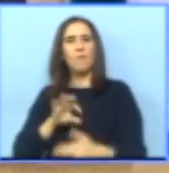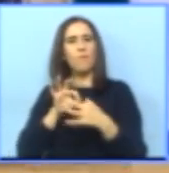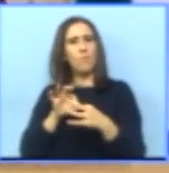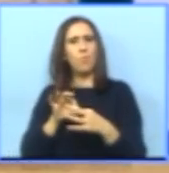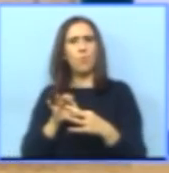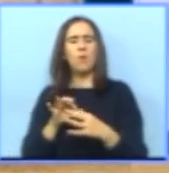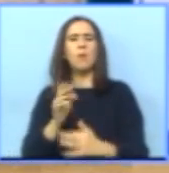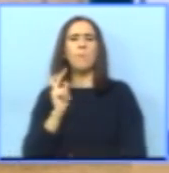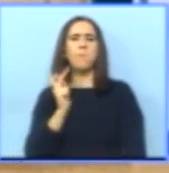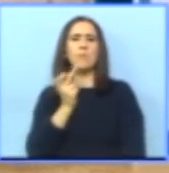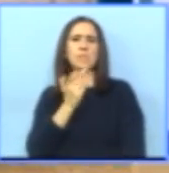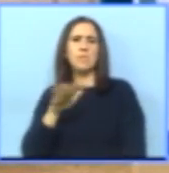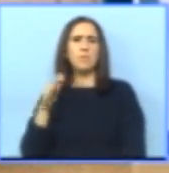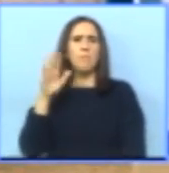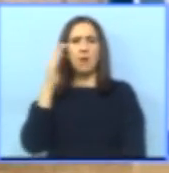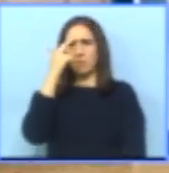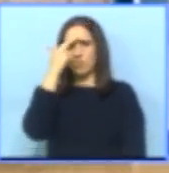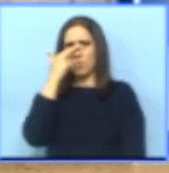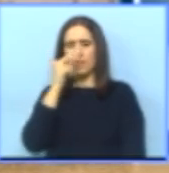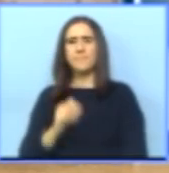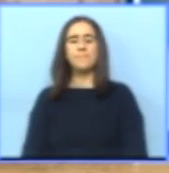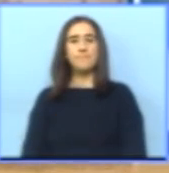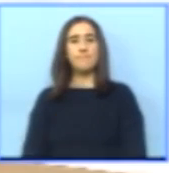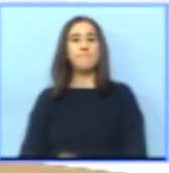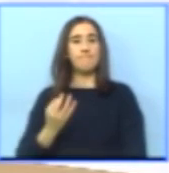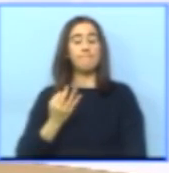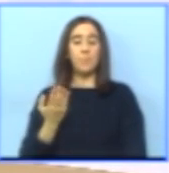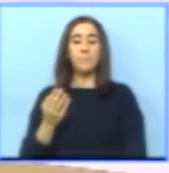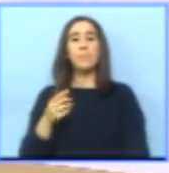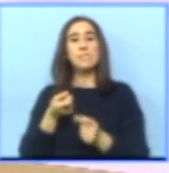os mais de 700 anos da sua história. Se há essa aproximação